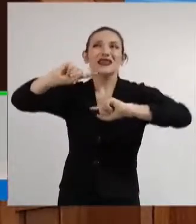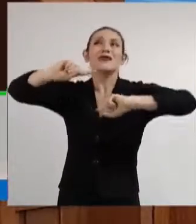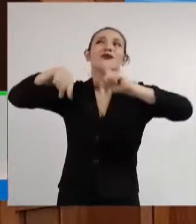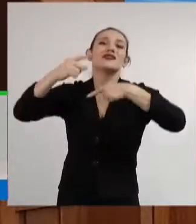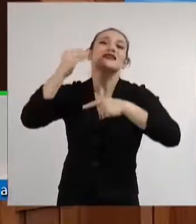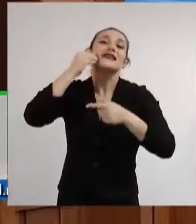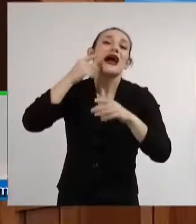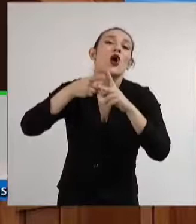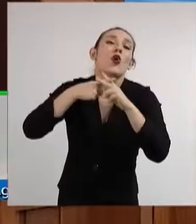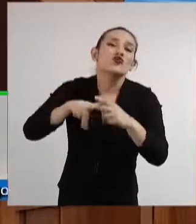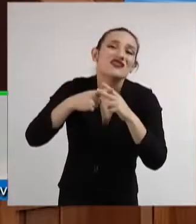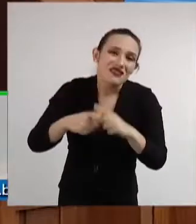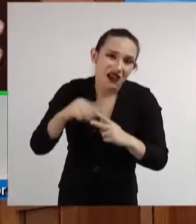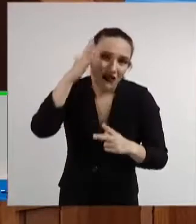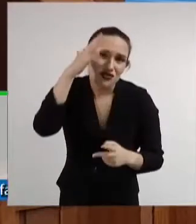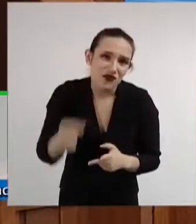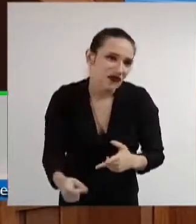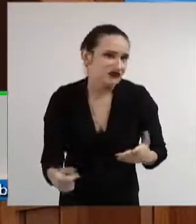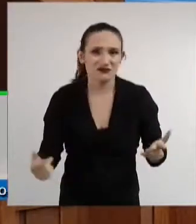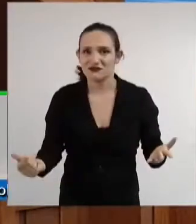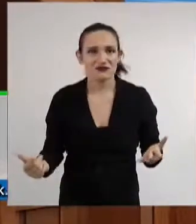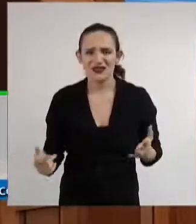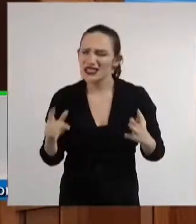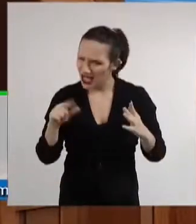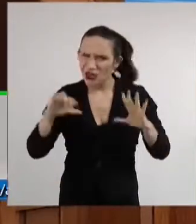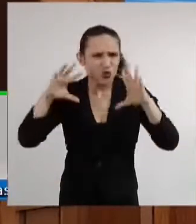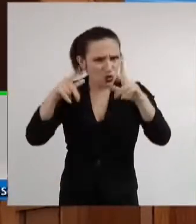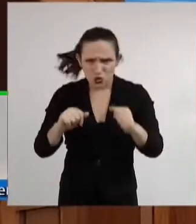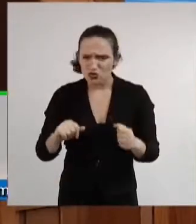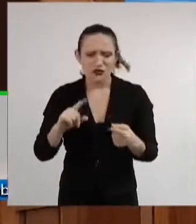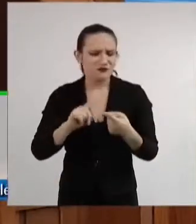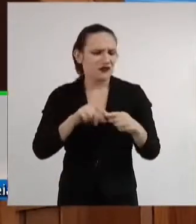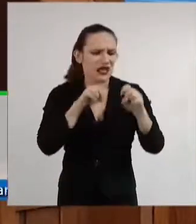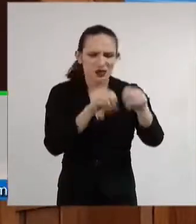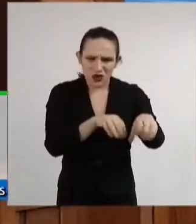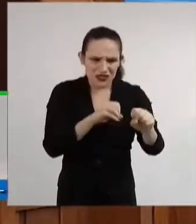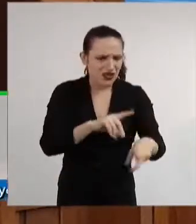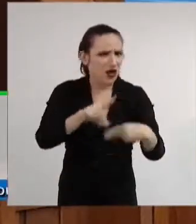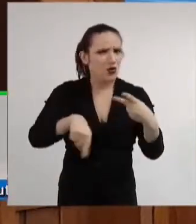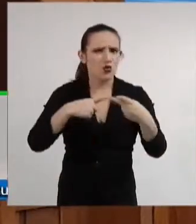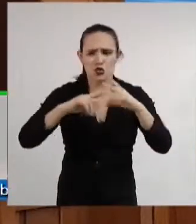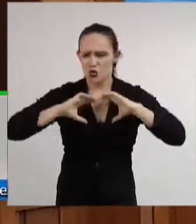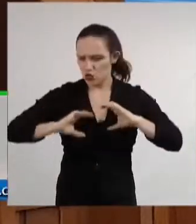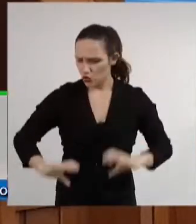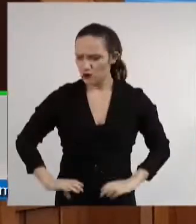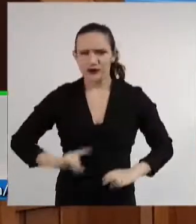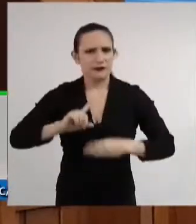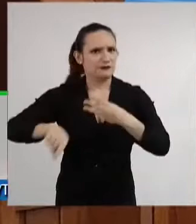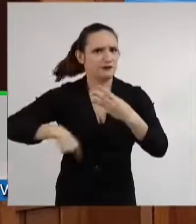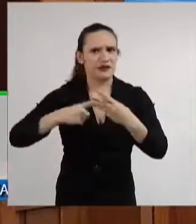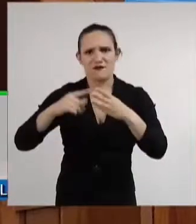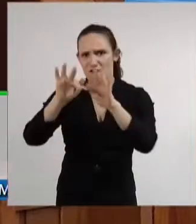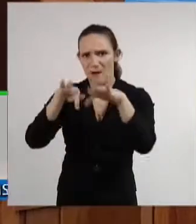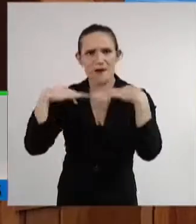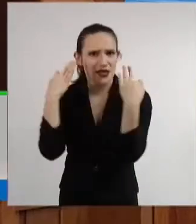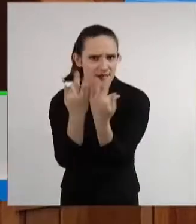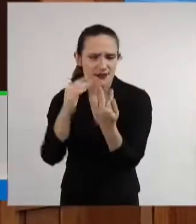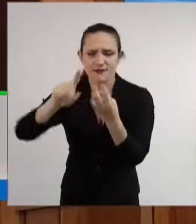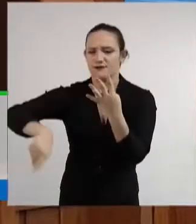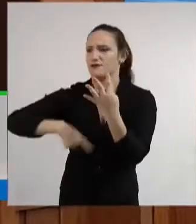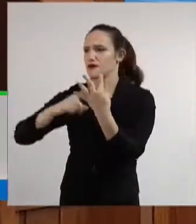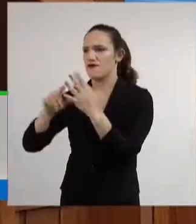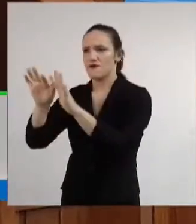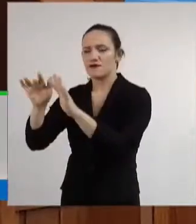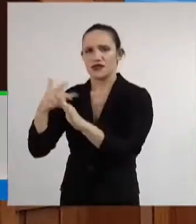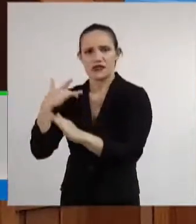áreas da nossa sociedade. É na educação, é na questão de bons costumes, é na questão familiar, é na questão da